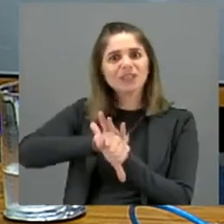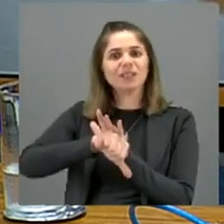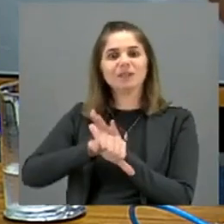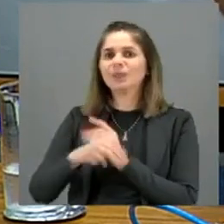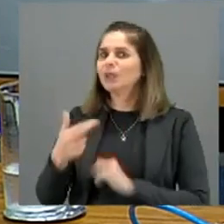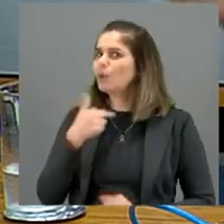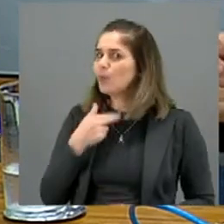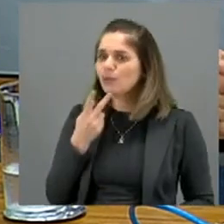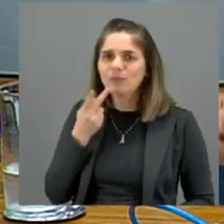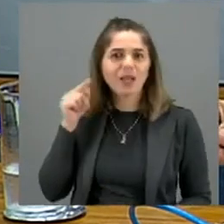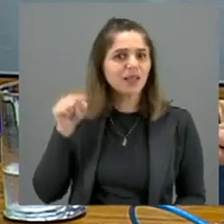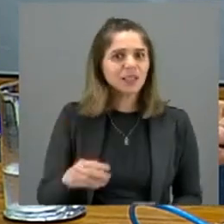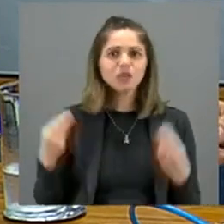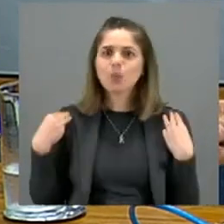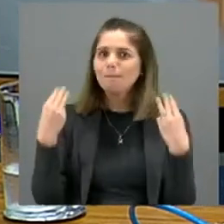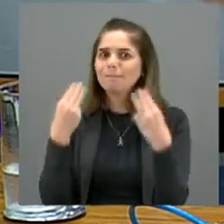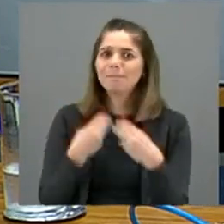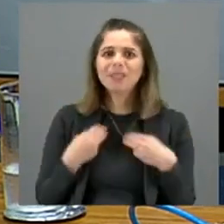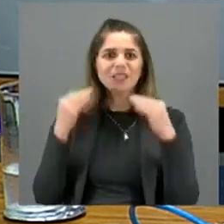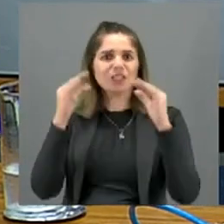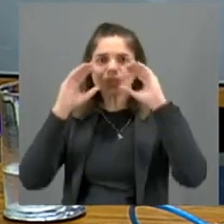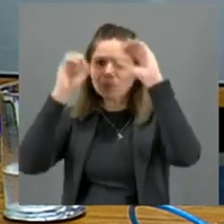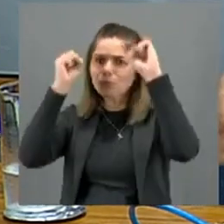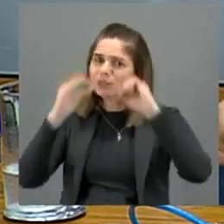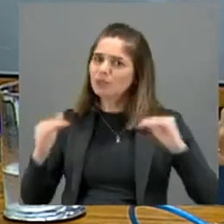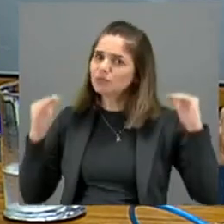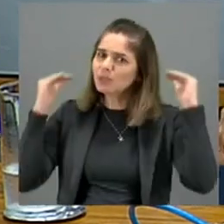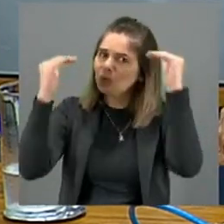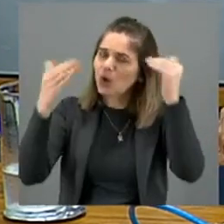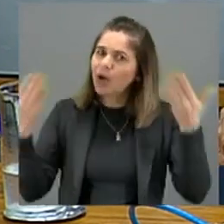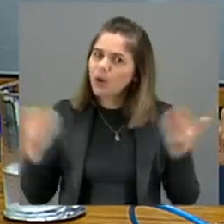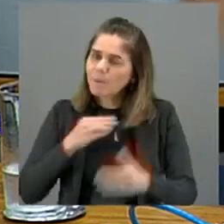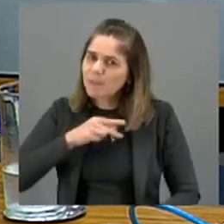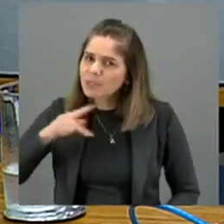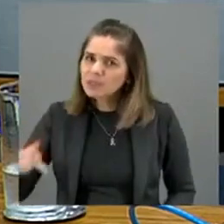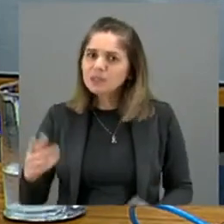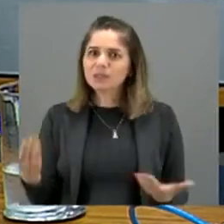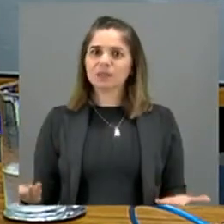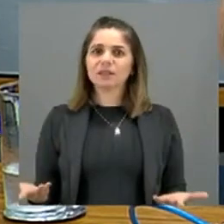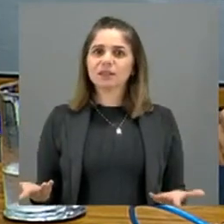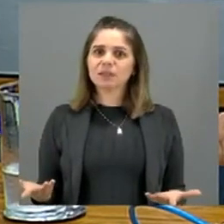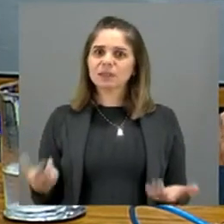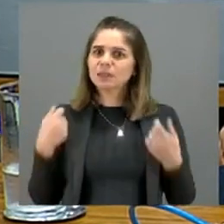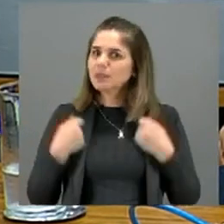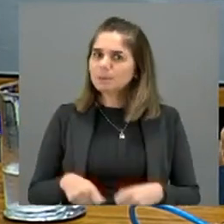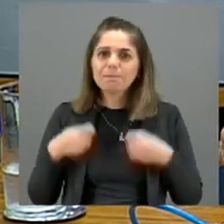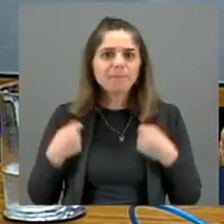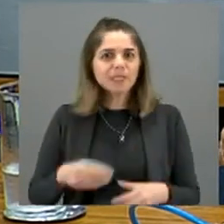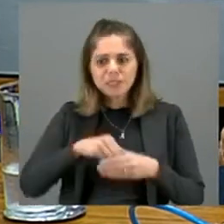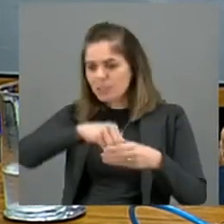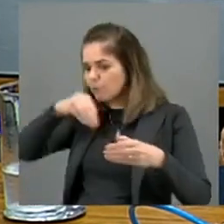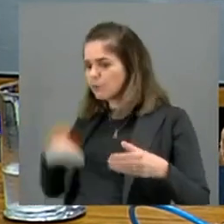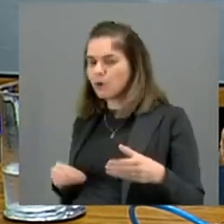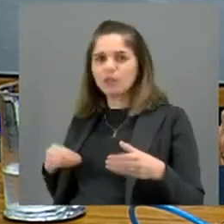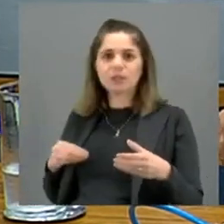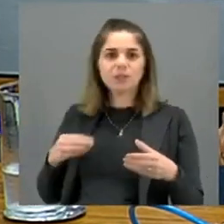Um ministro da Suprema Corte, e agora ele é presidente, ele tem que se julgar impedido.